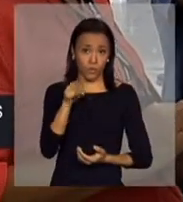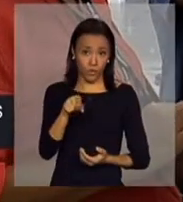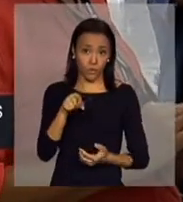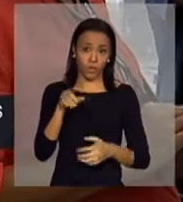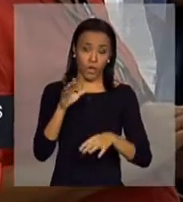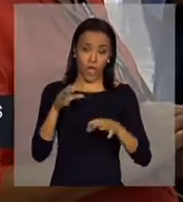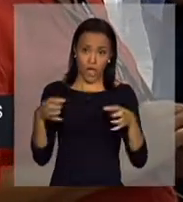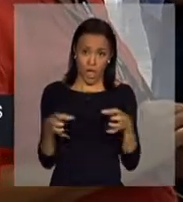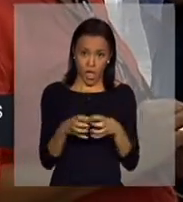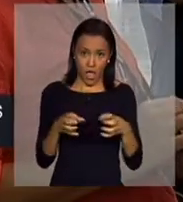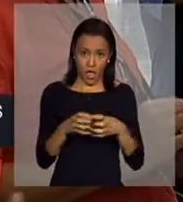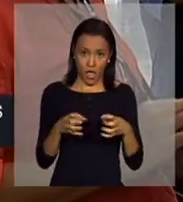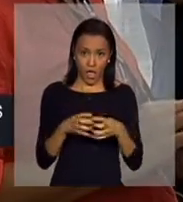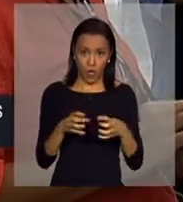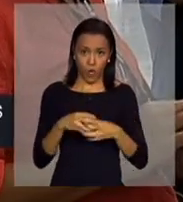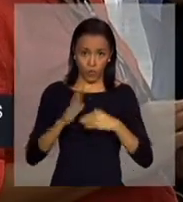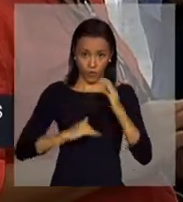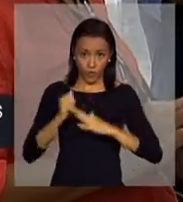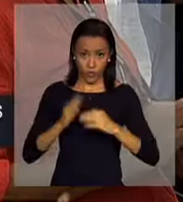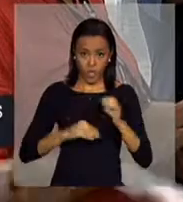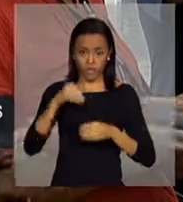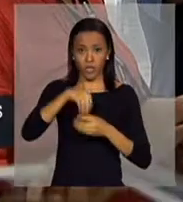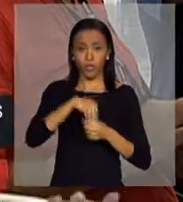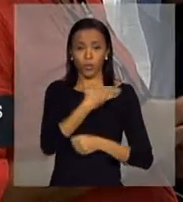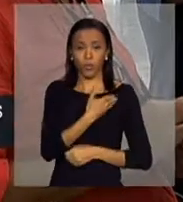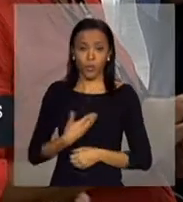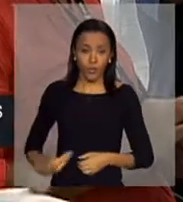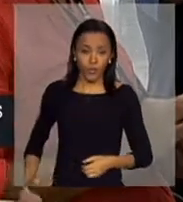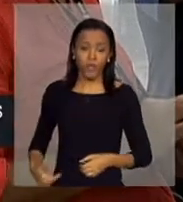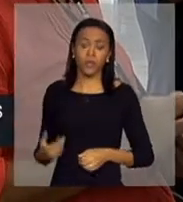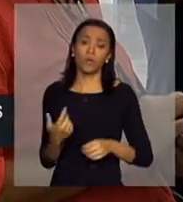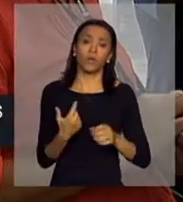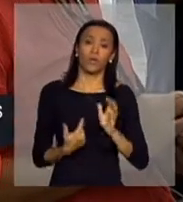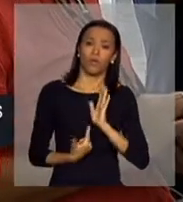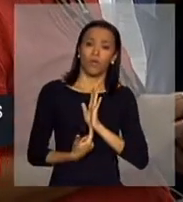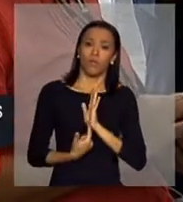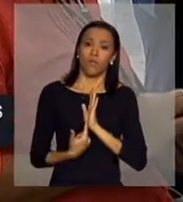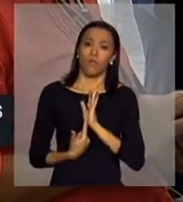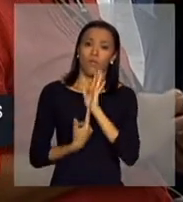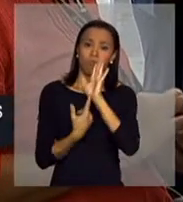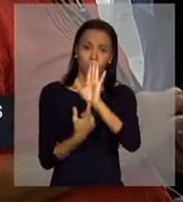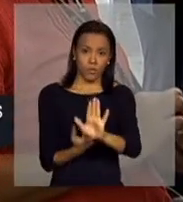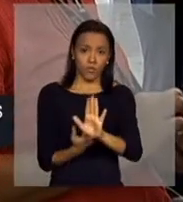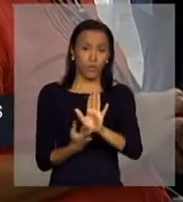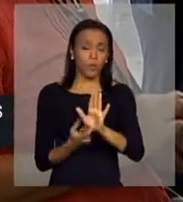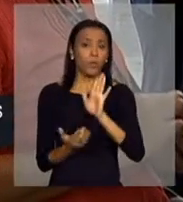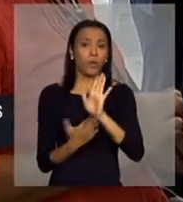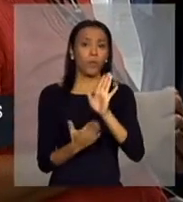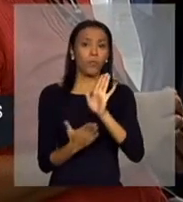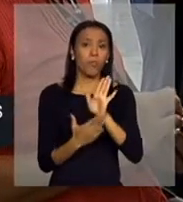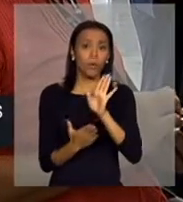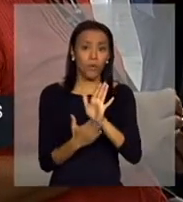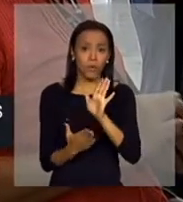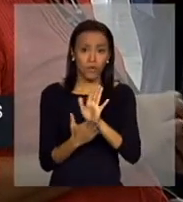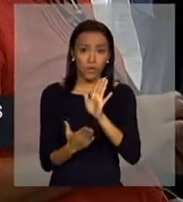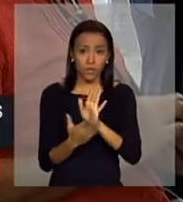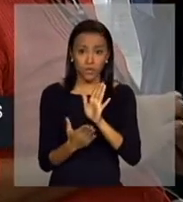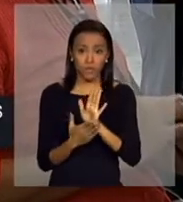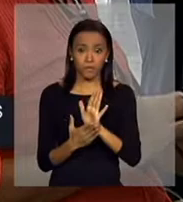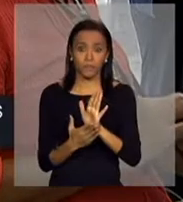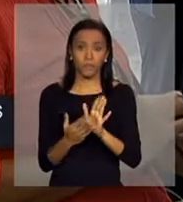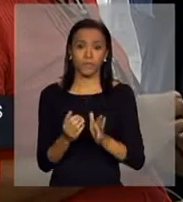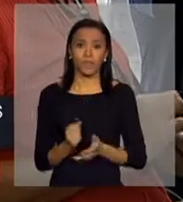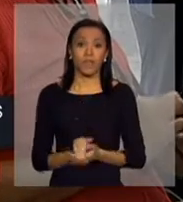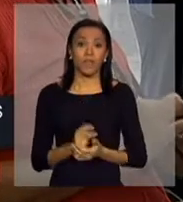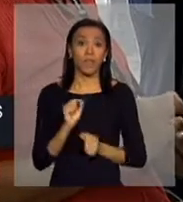do governo, apresentou aos parlamentares e à presidente a proposta que vai levar o nome do governo